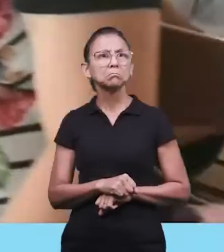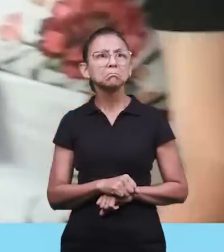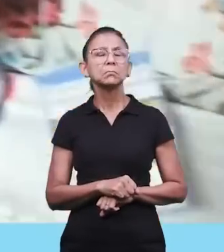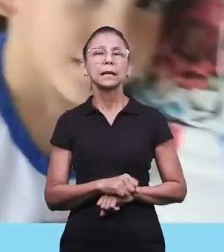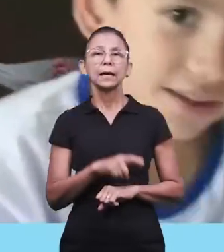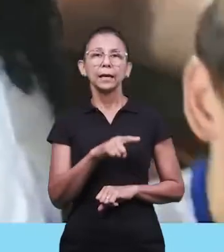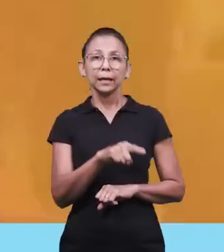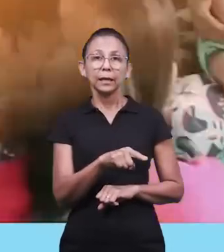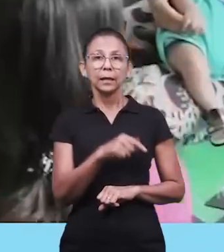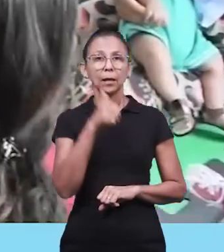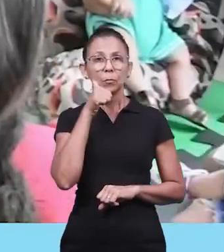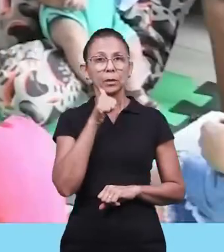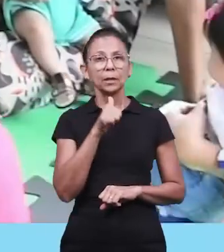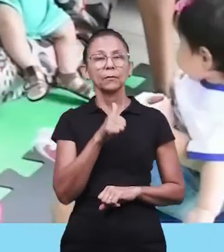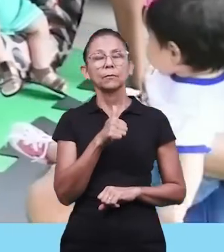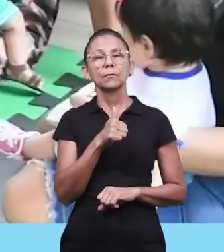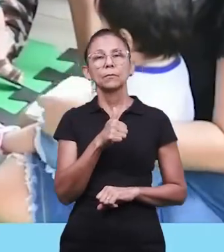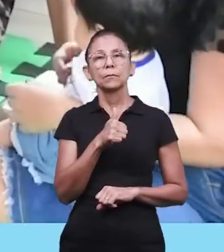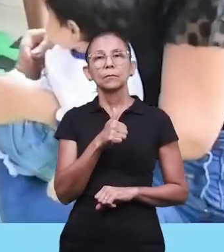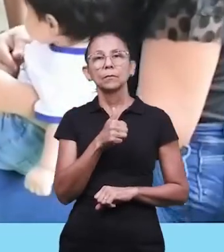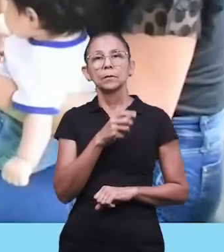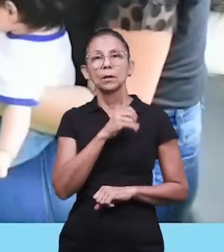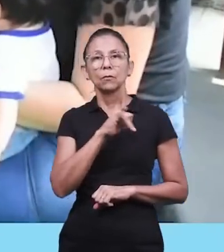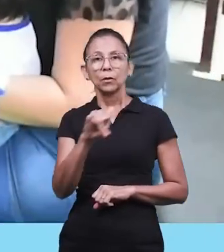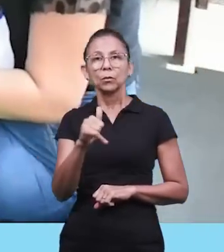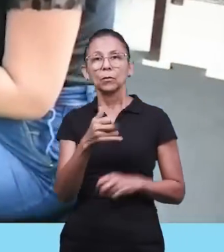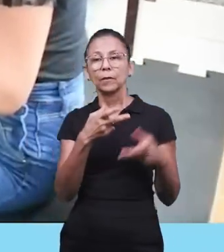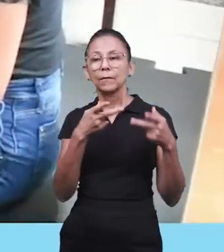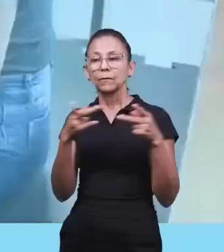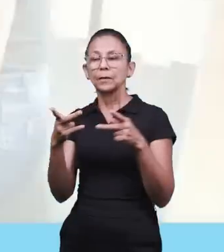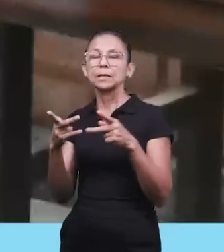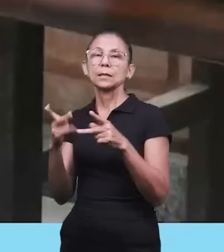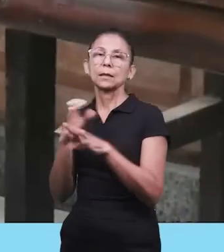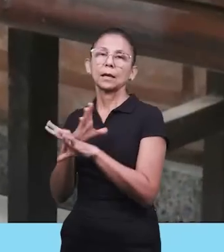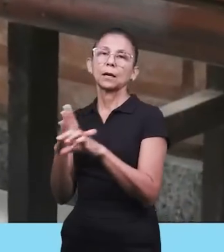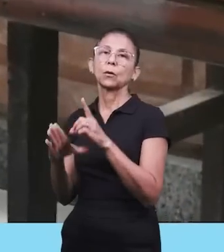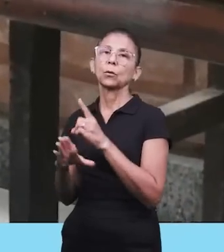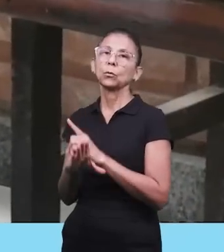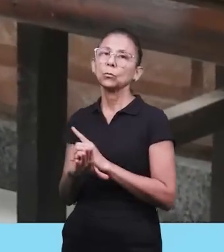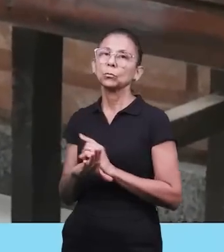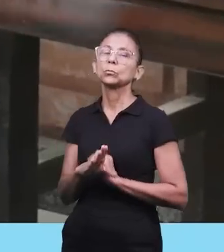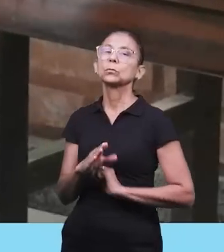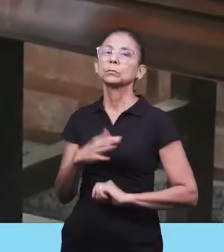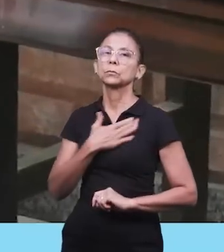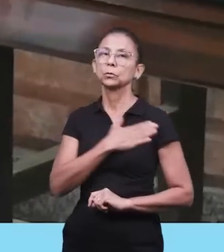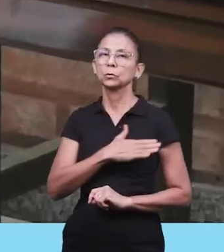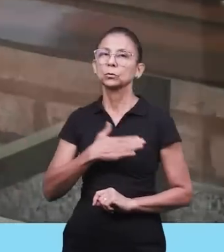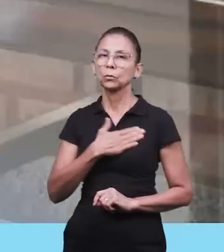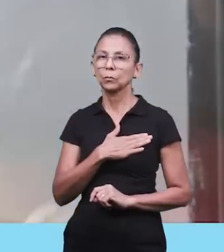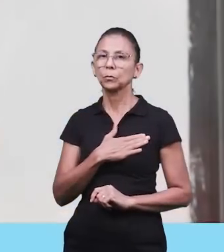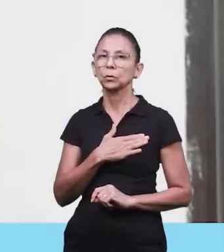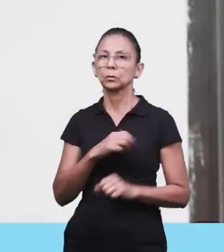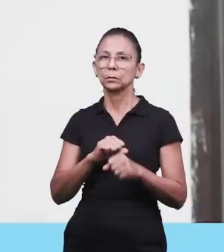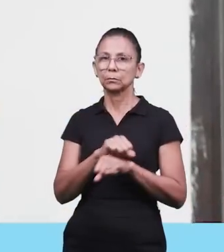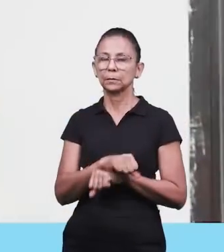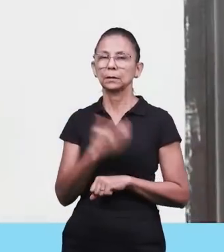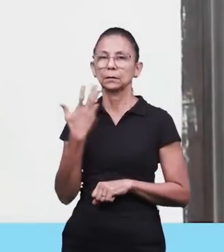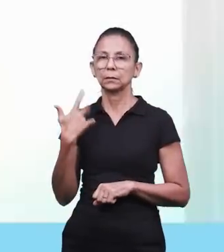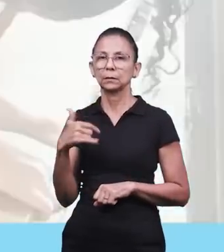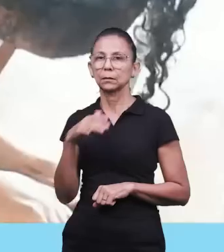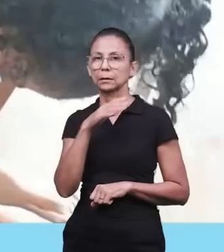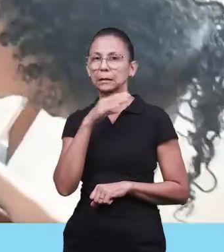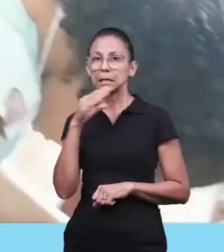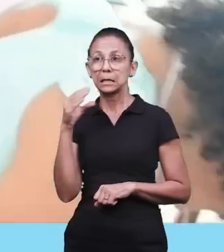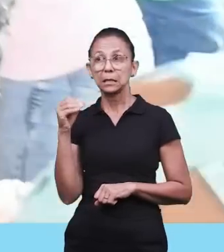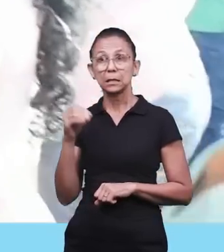sim, porque nunca tinha participado de algo tão importante como o Seminário das Crianças, Intermediários e Adolescentes. E na oportunidade,